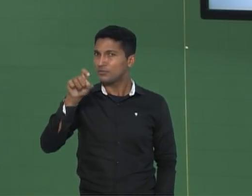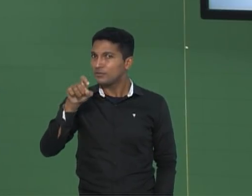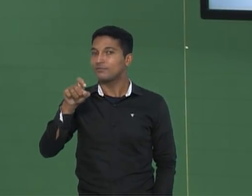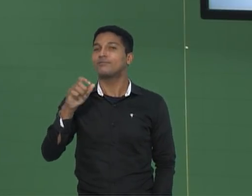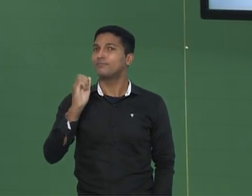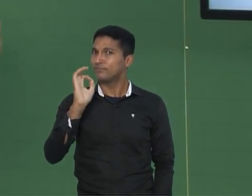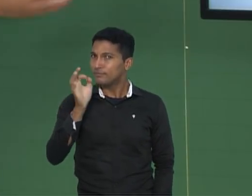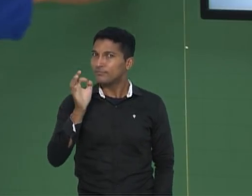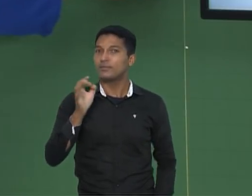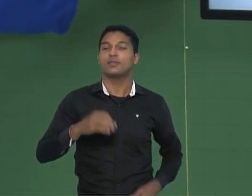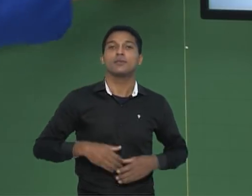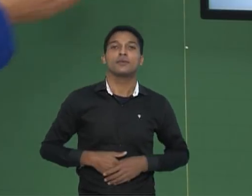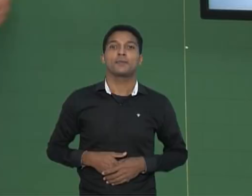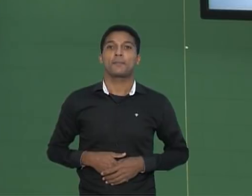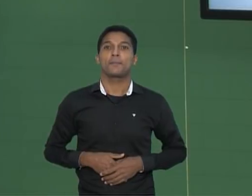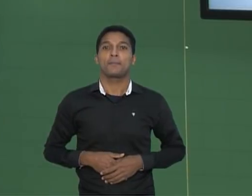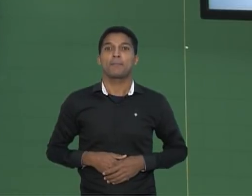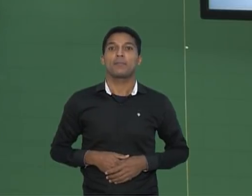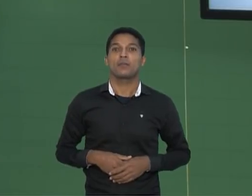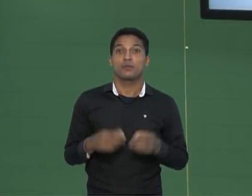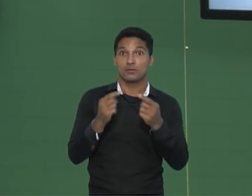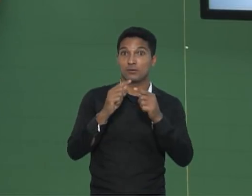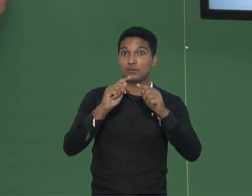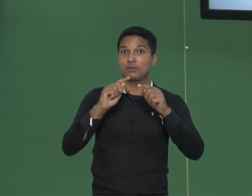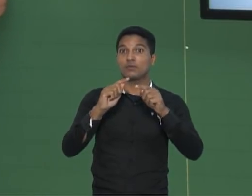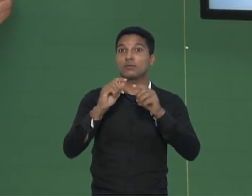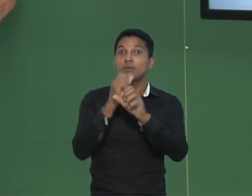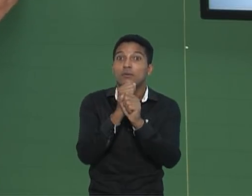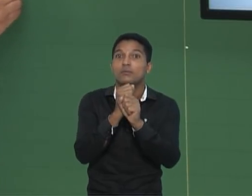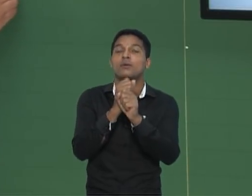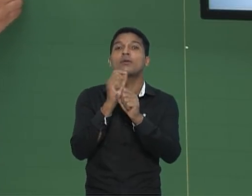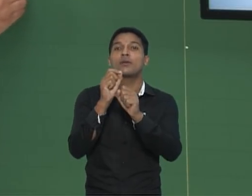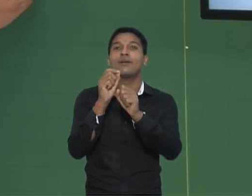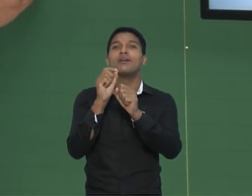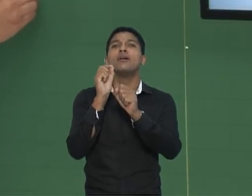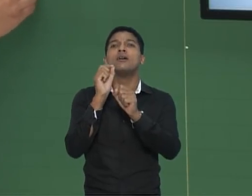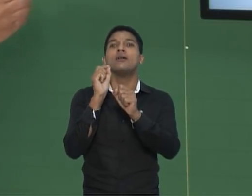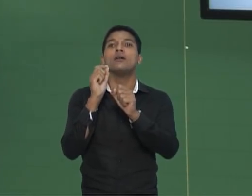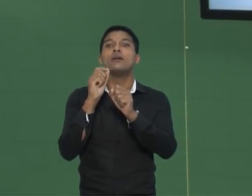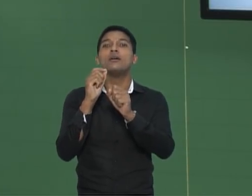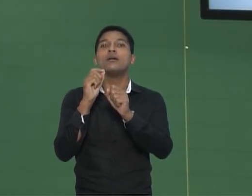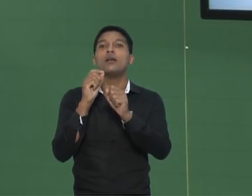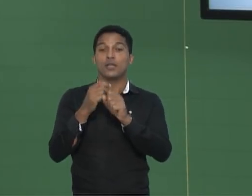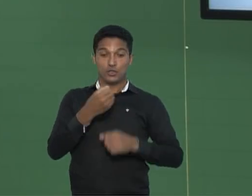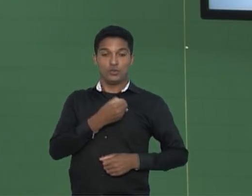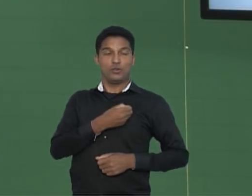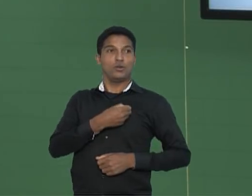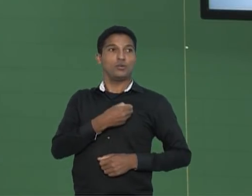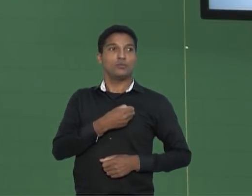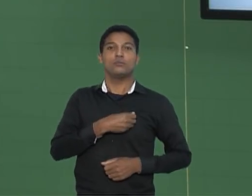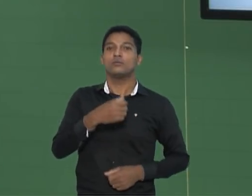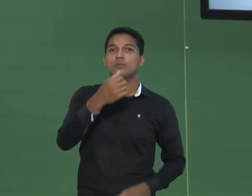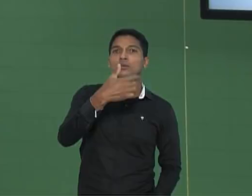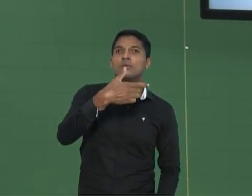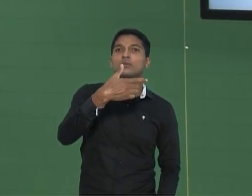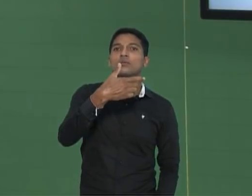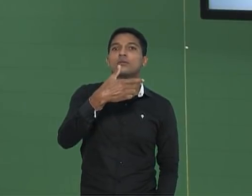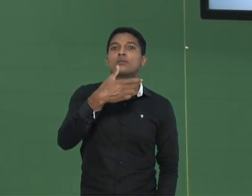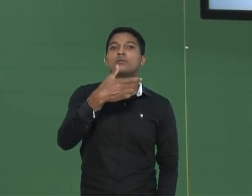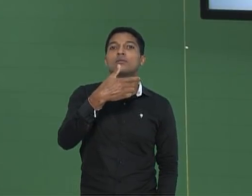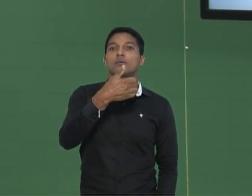108x. Mais o termo isolado aí, que é o número, né? O numeral